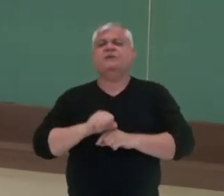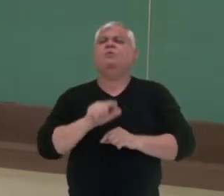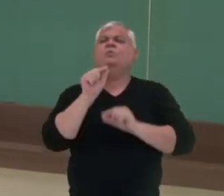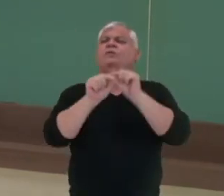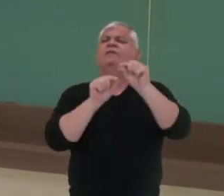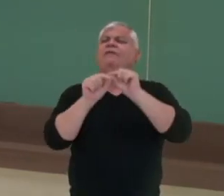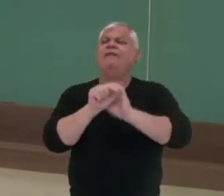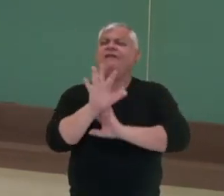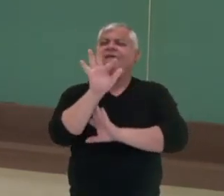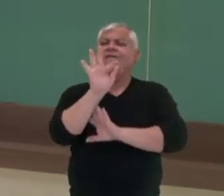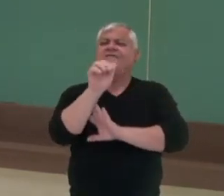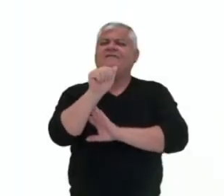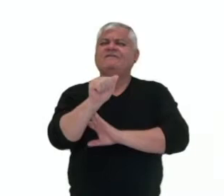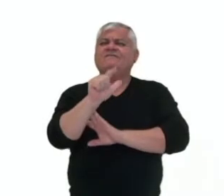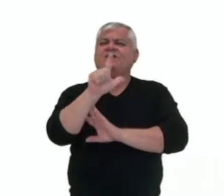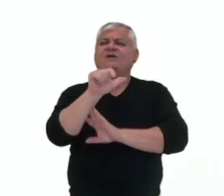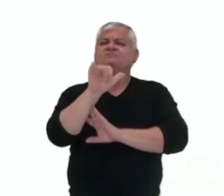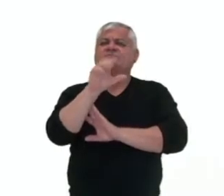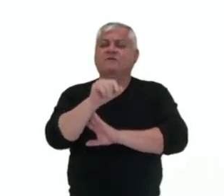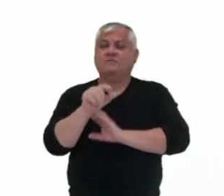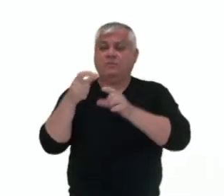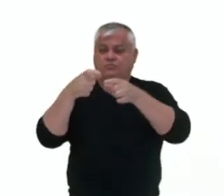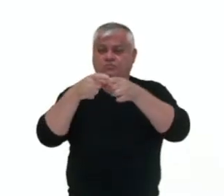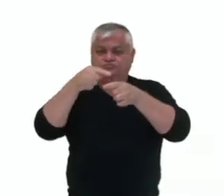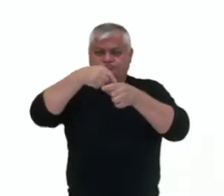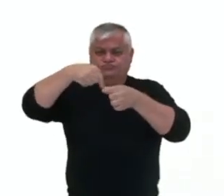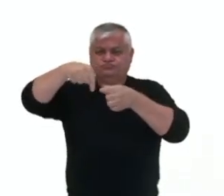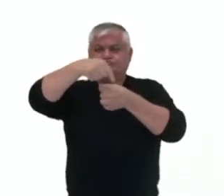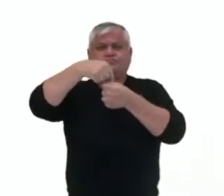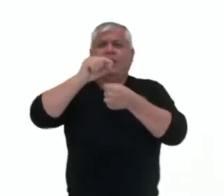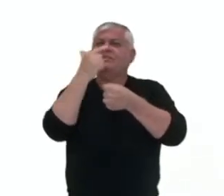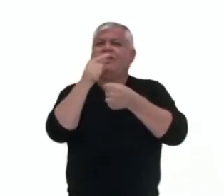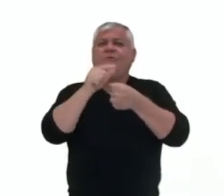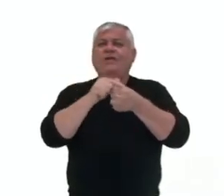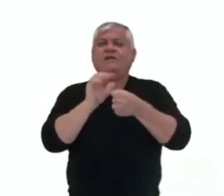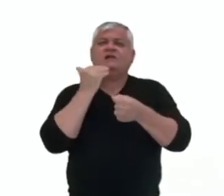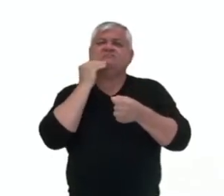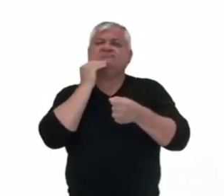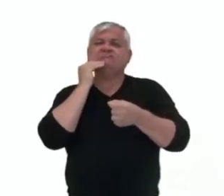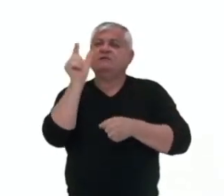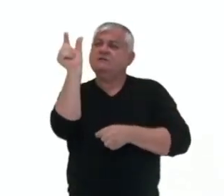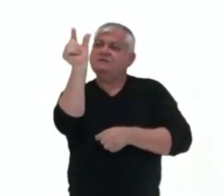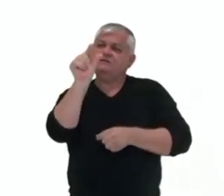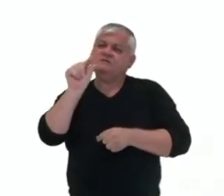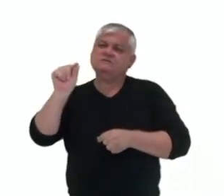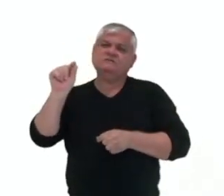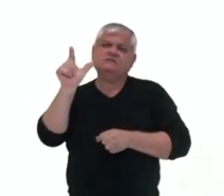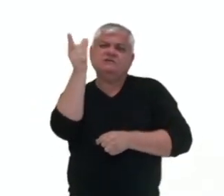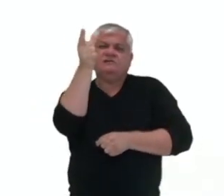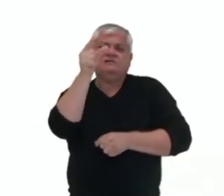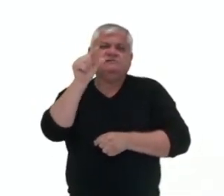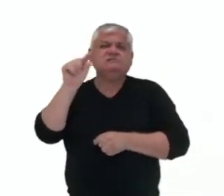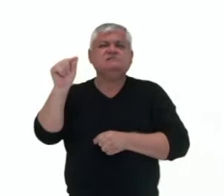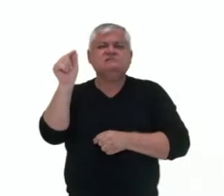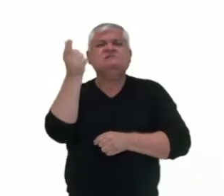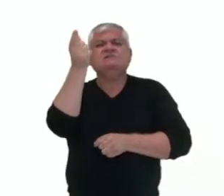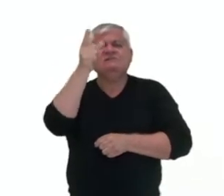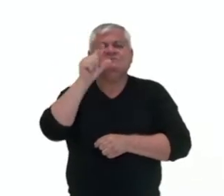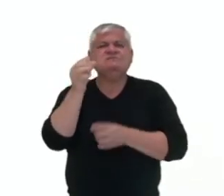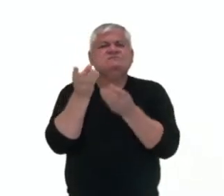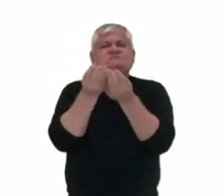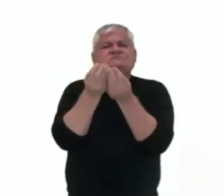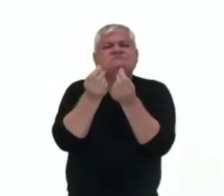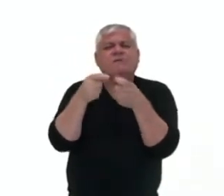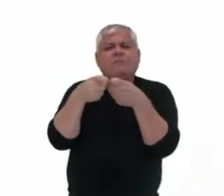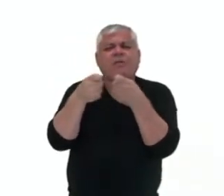anemia? A hemácia dela, em vez de ser redondinha, ela tem uma forma de foice, então ela tem uma membrana mais sensível, ela pode